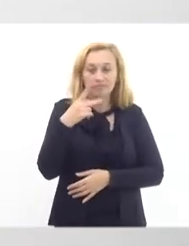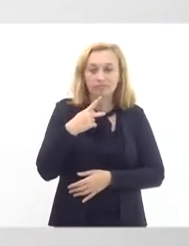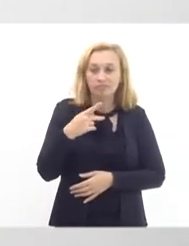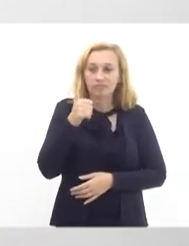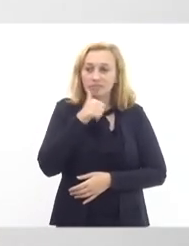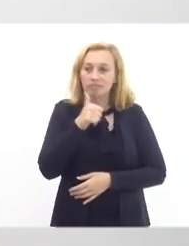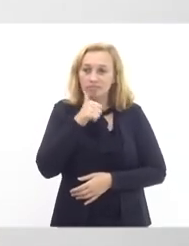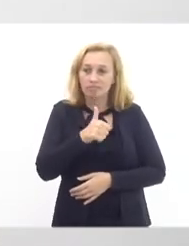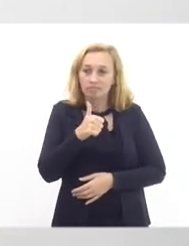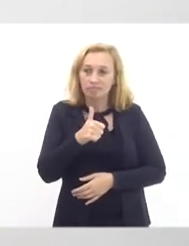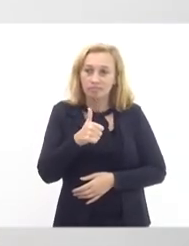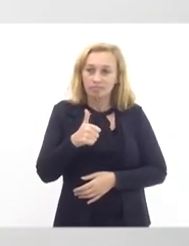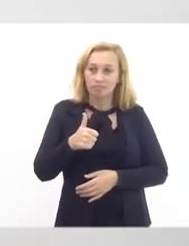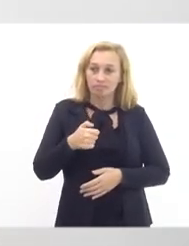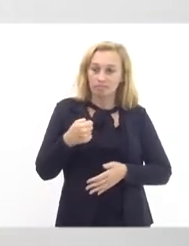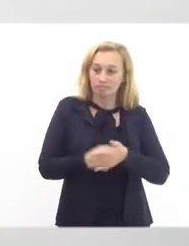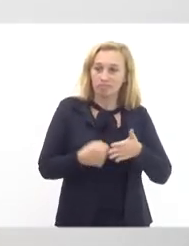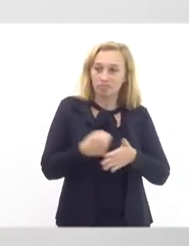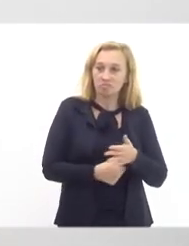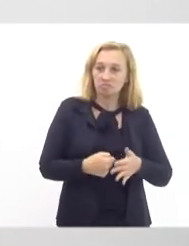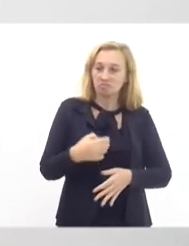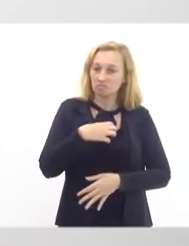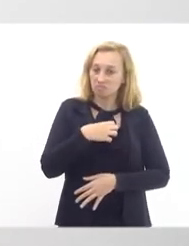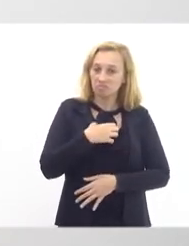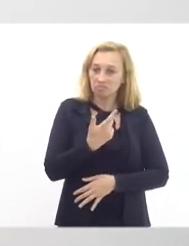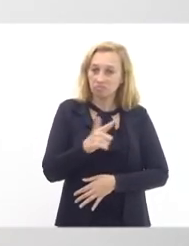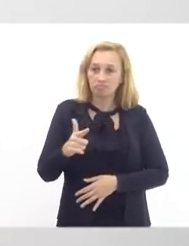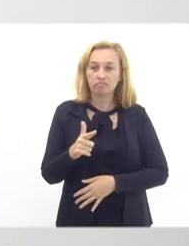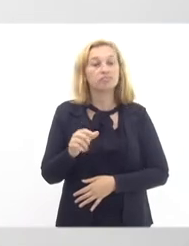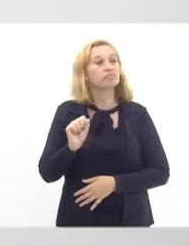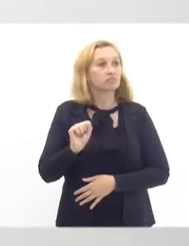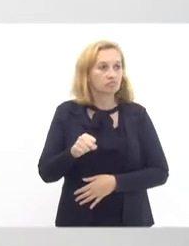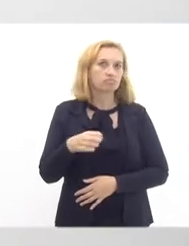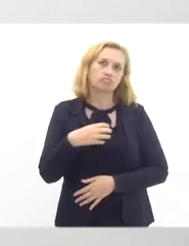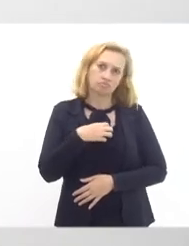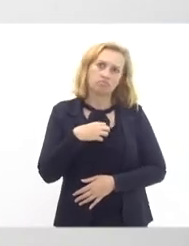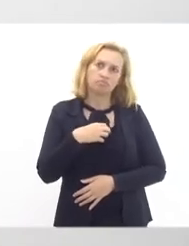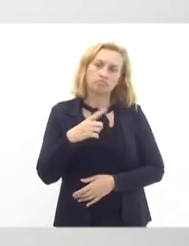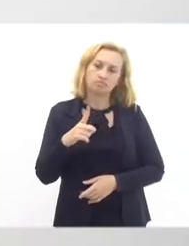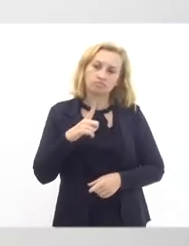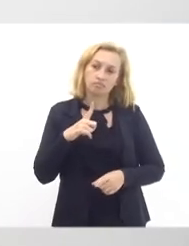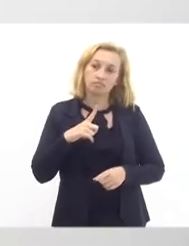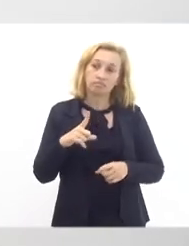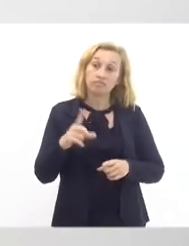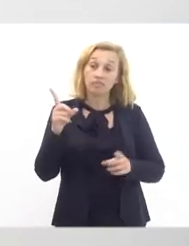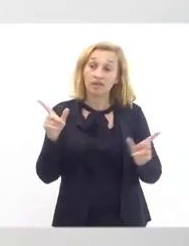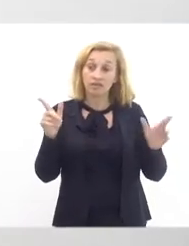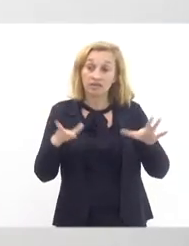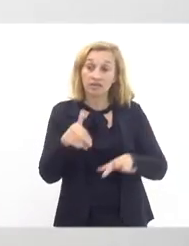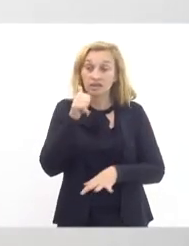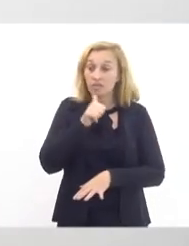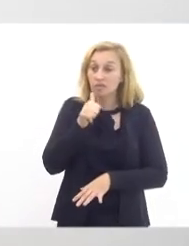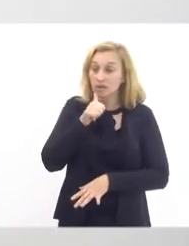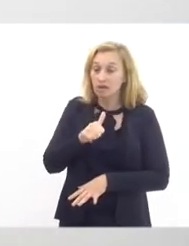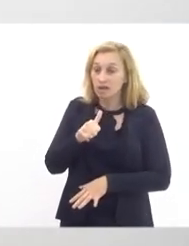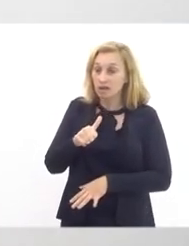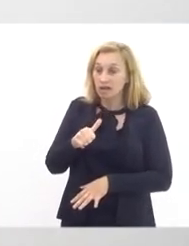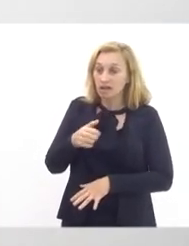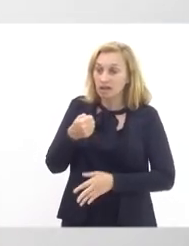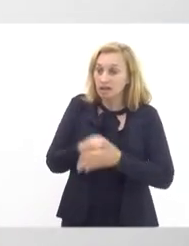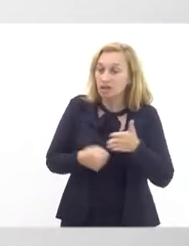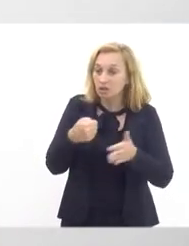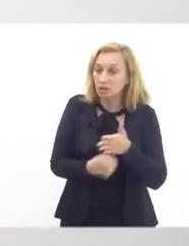têm sentimento. Não, elas têm sentimentos. E só que a diferença de uma mulher guerreira que tem sentimento,